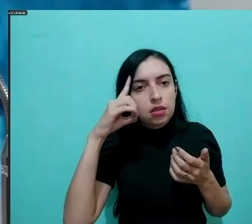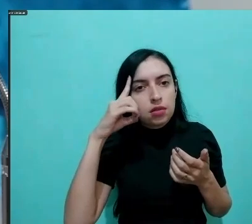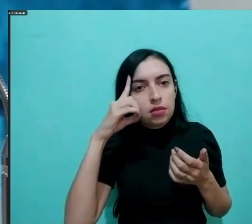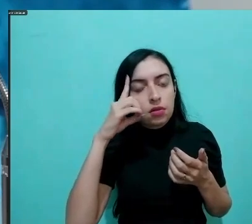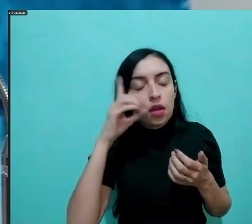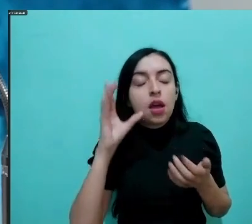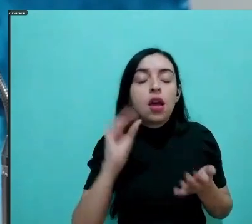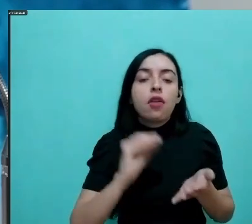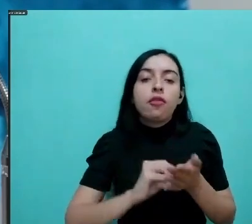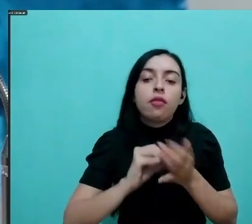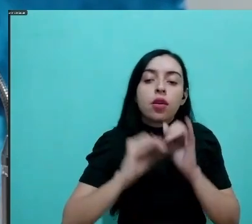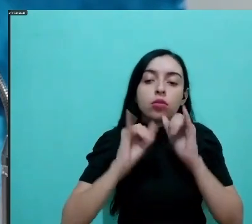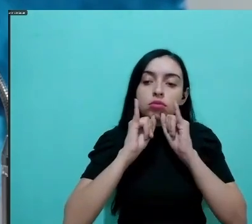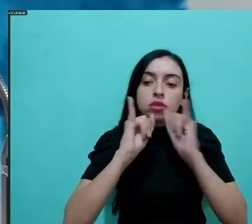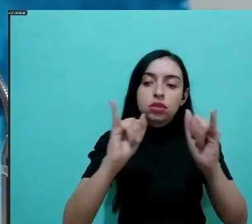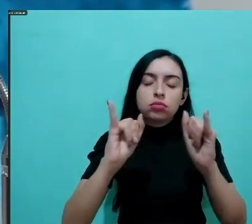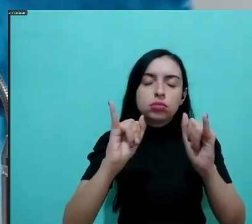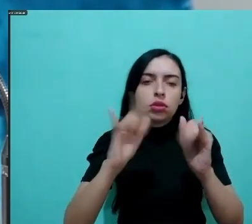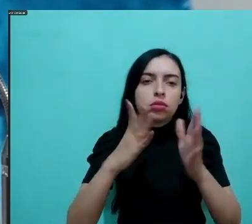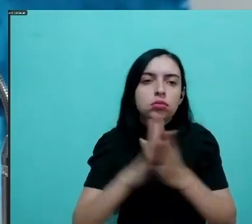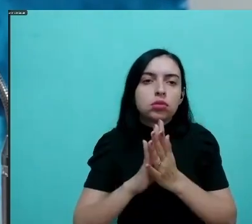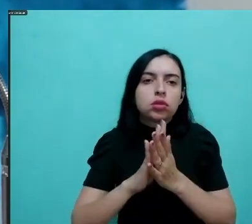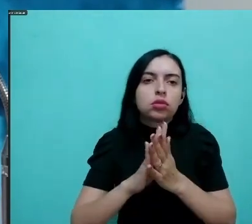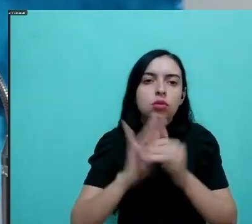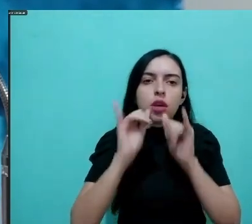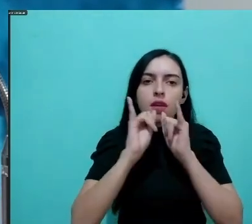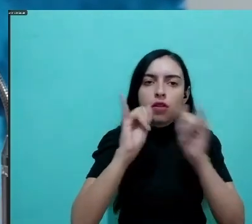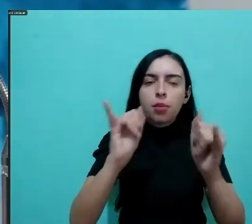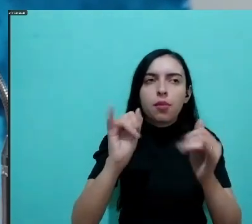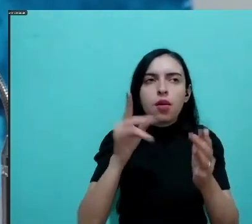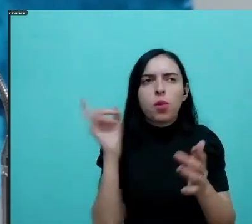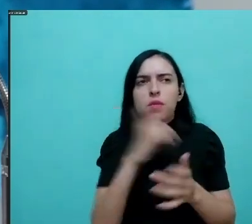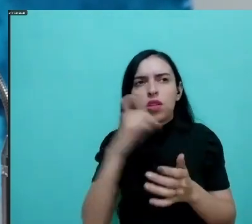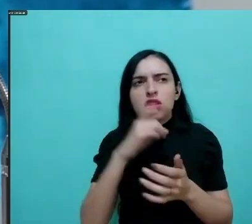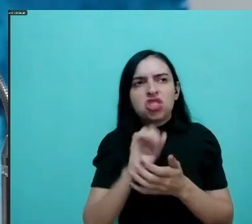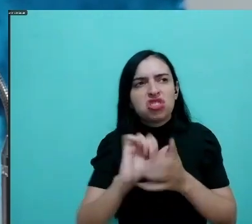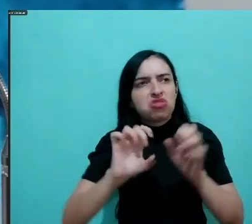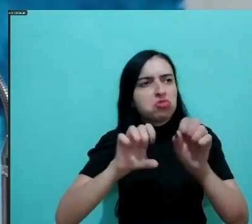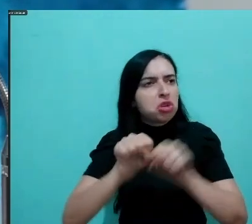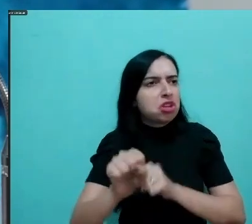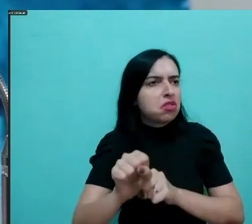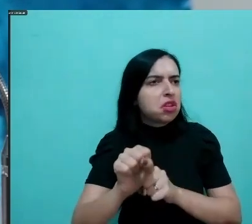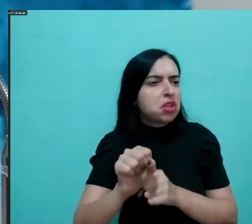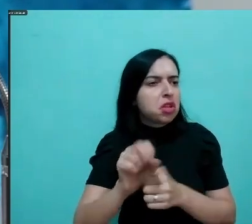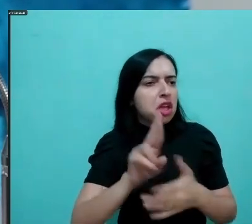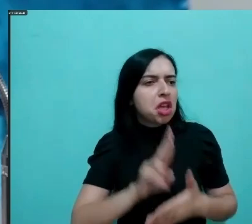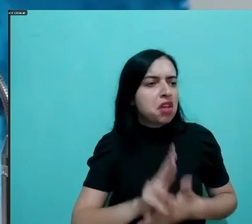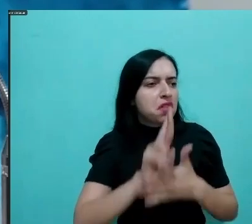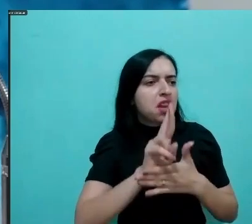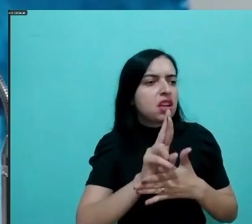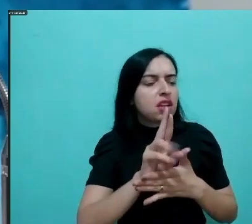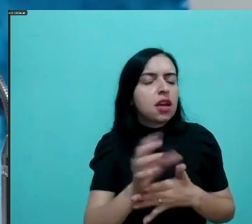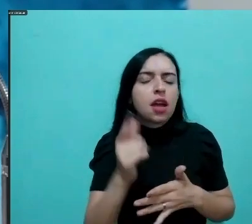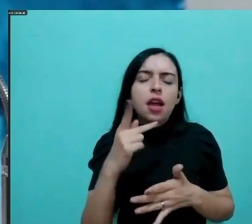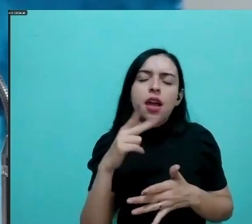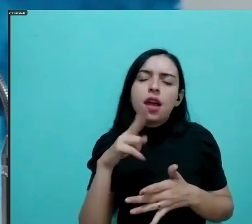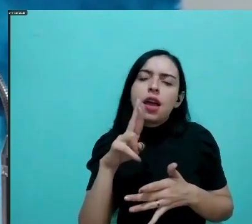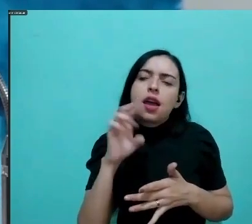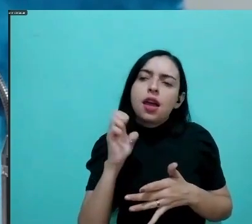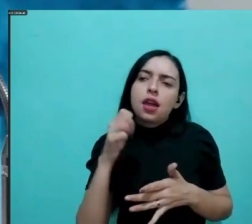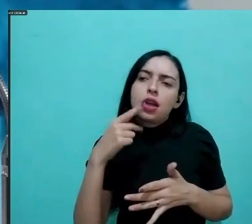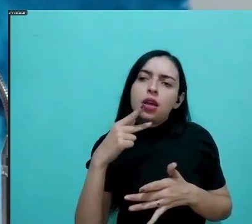desinformar, publicar uma notícia falsa, destruir reputações, faz parte da liberdade de